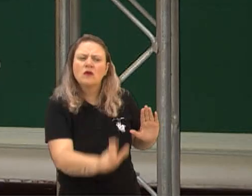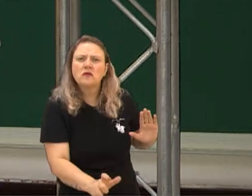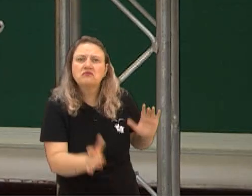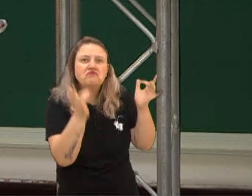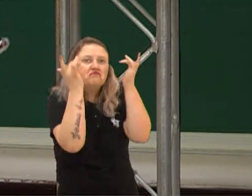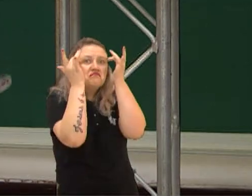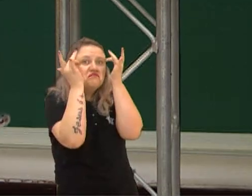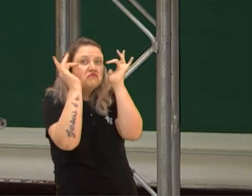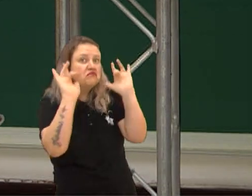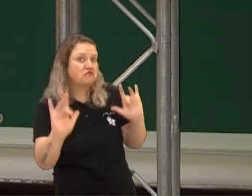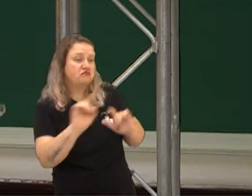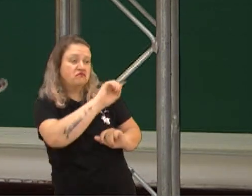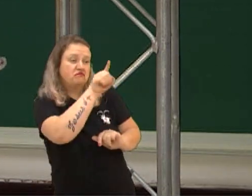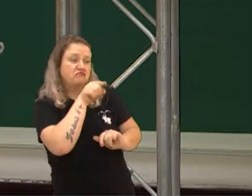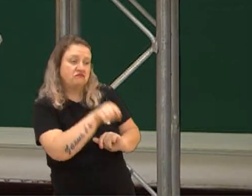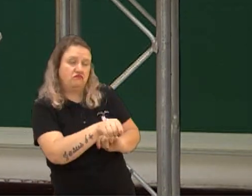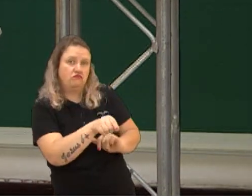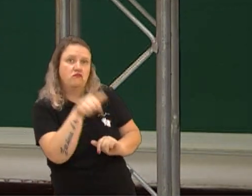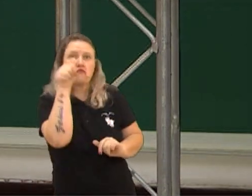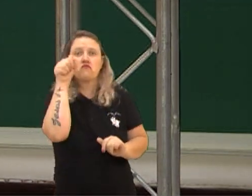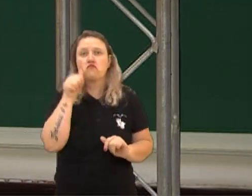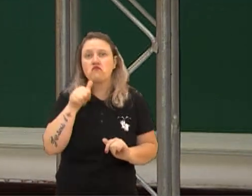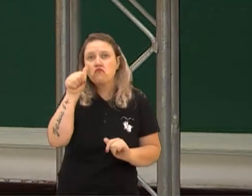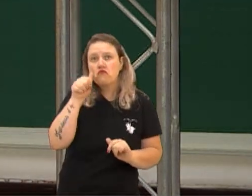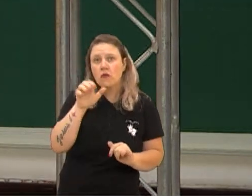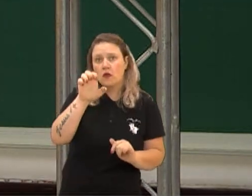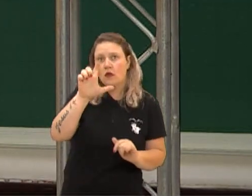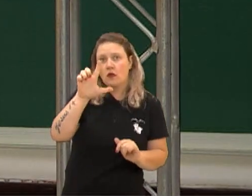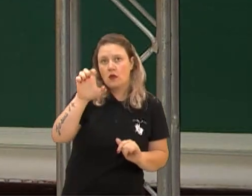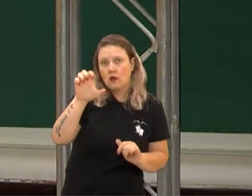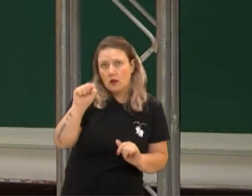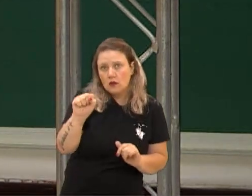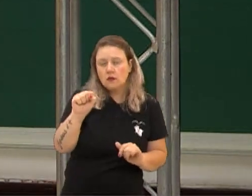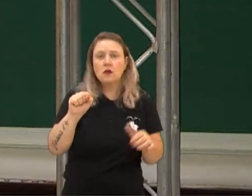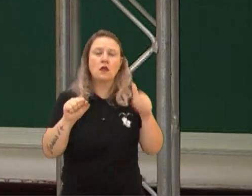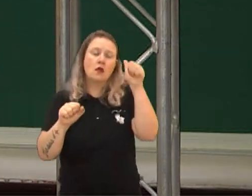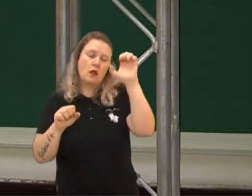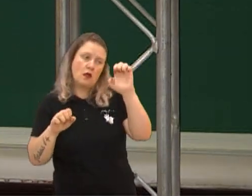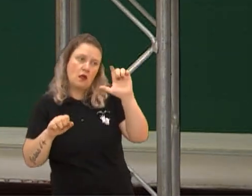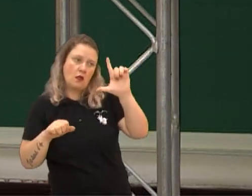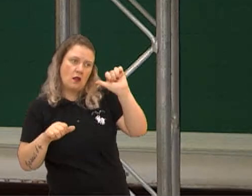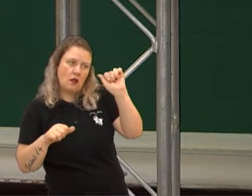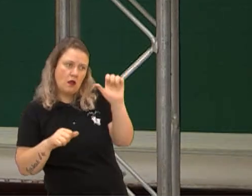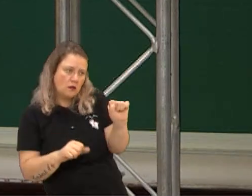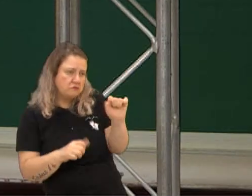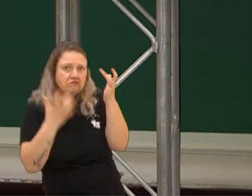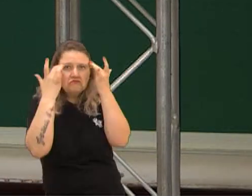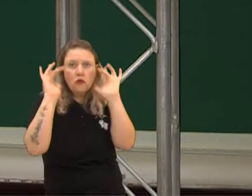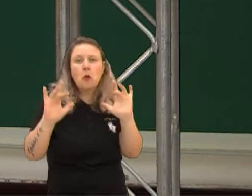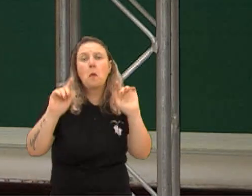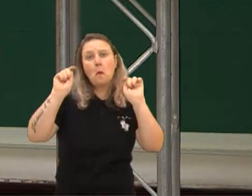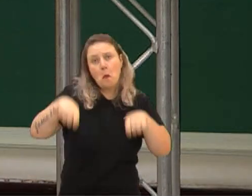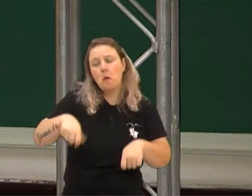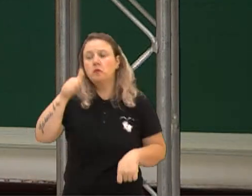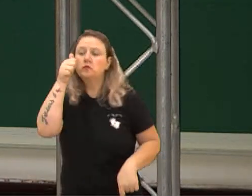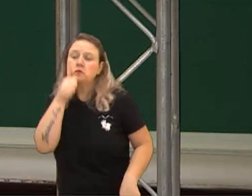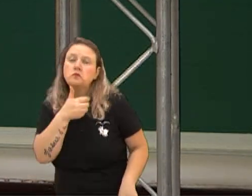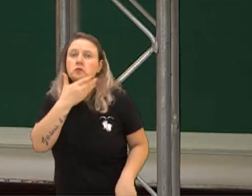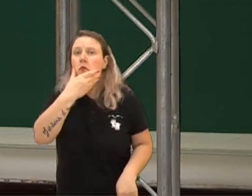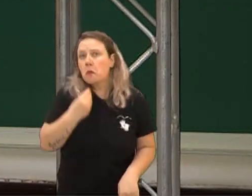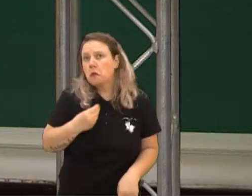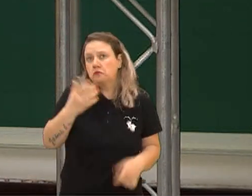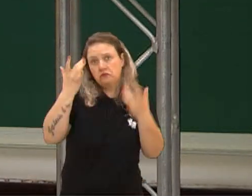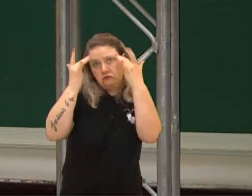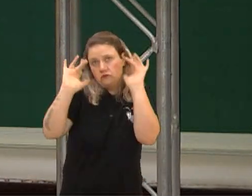não sei se é eles e também não sei se é elas. Né? Pode ser um sujeito ali masculino, um sujeito feminino, eles